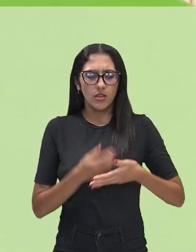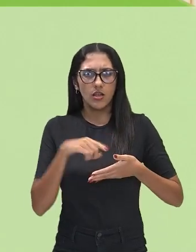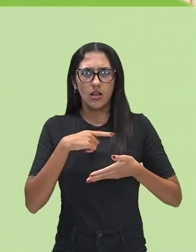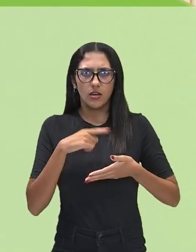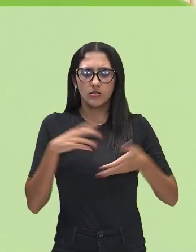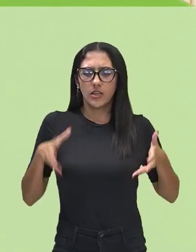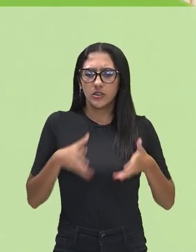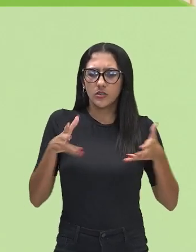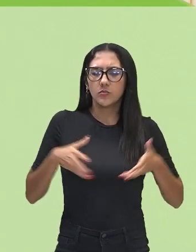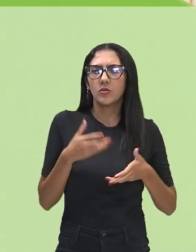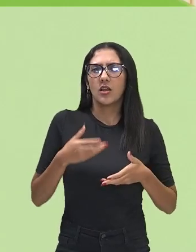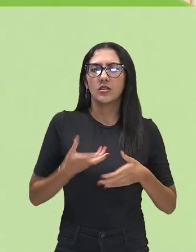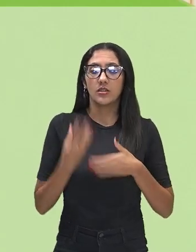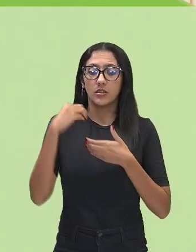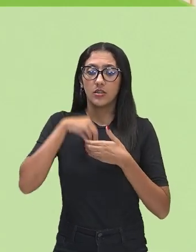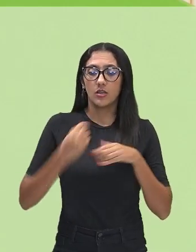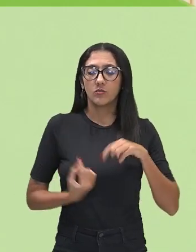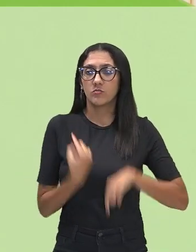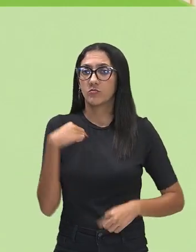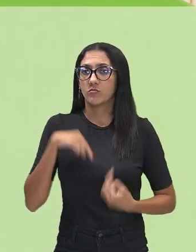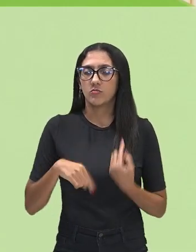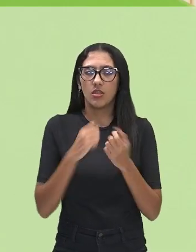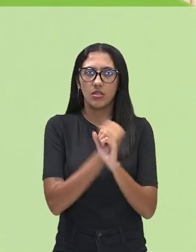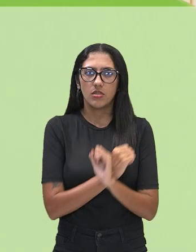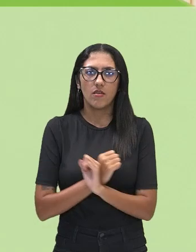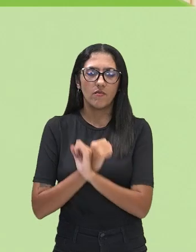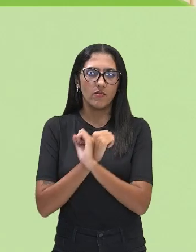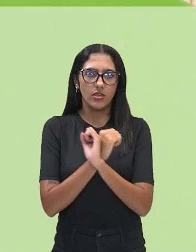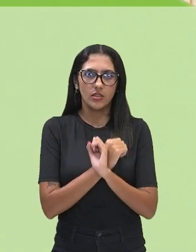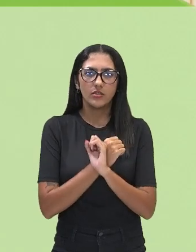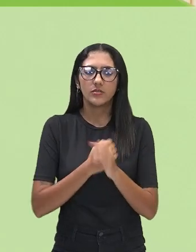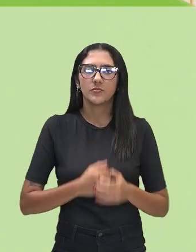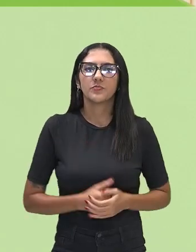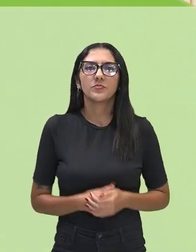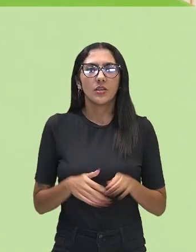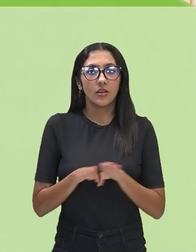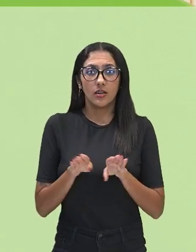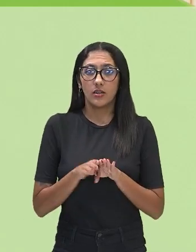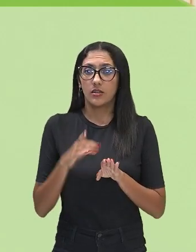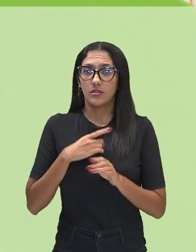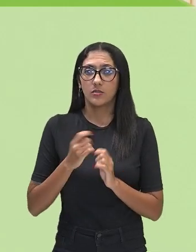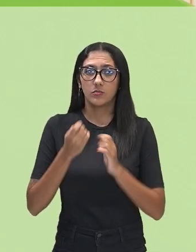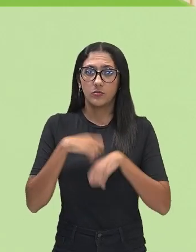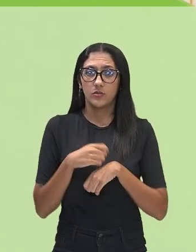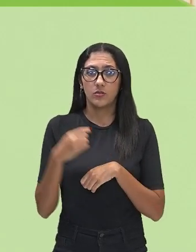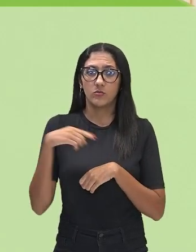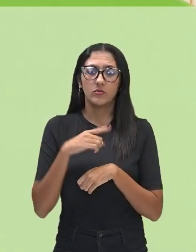anticorpos, células de defesa no seu organismo, para que você, então, possa, né,